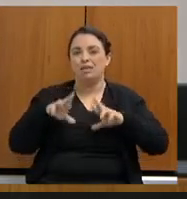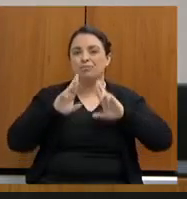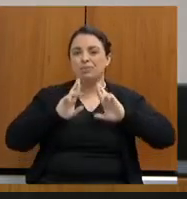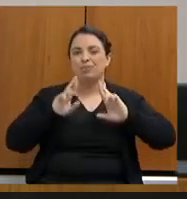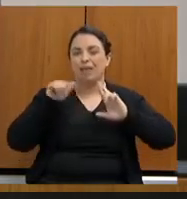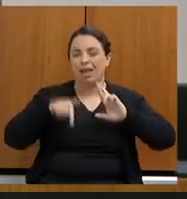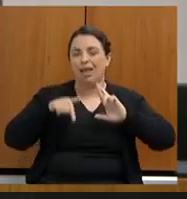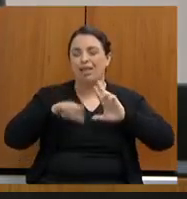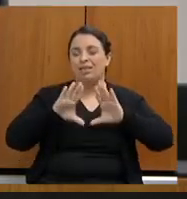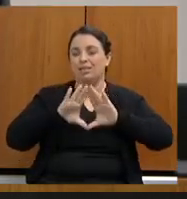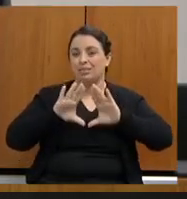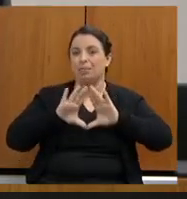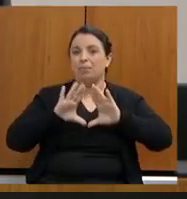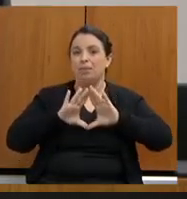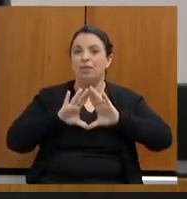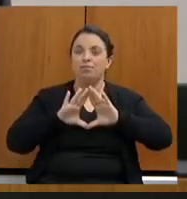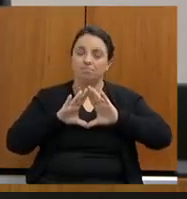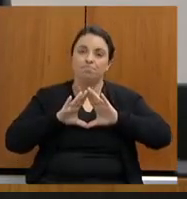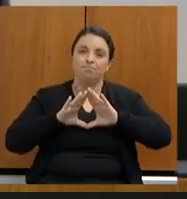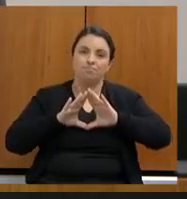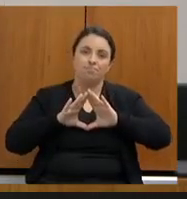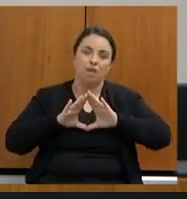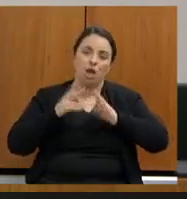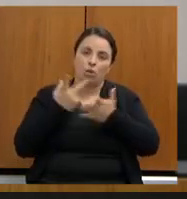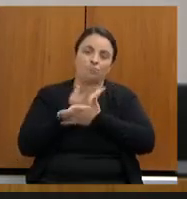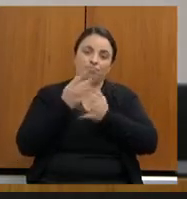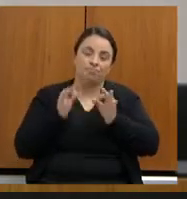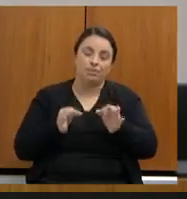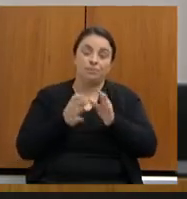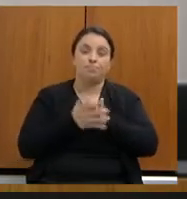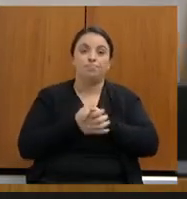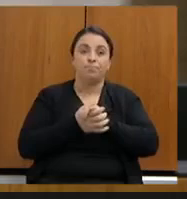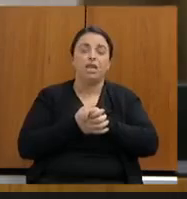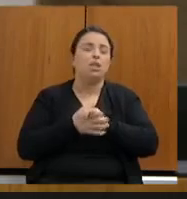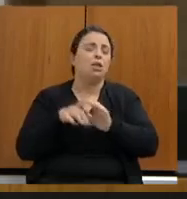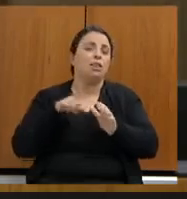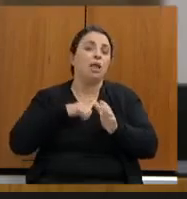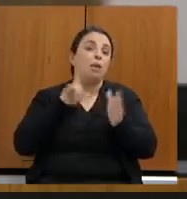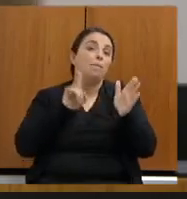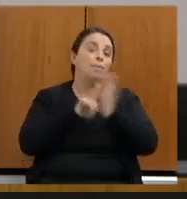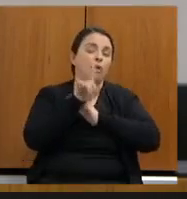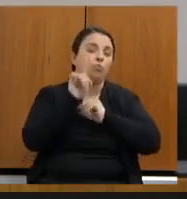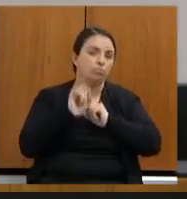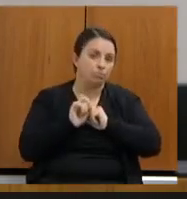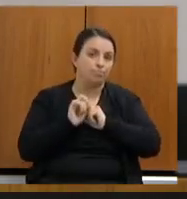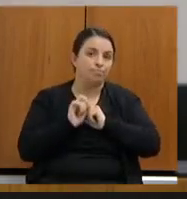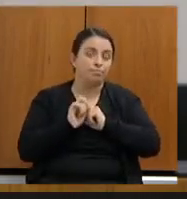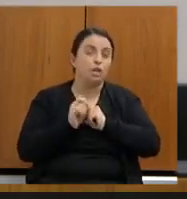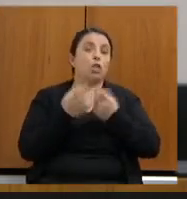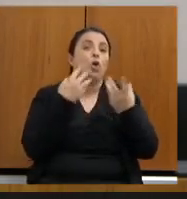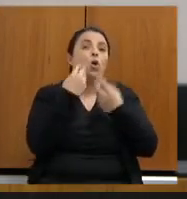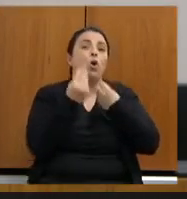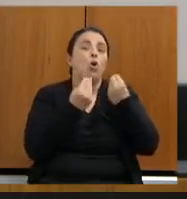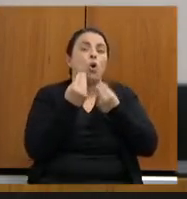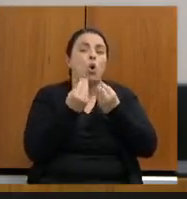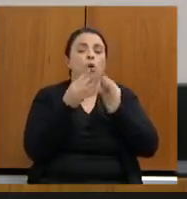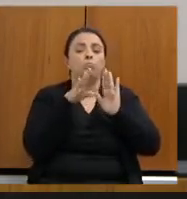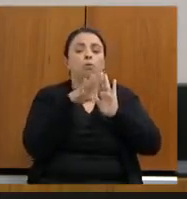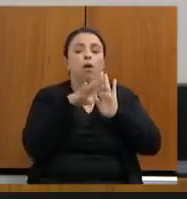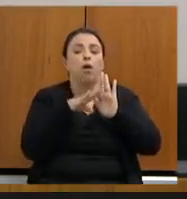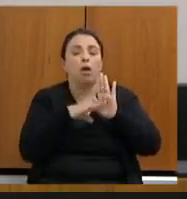é em relação a primeira pergunta é como está o andamento do